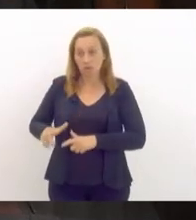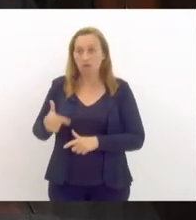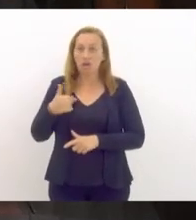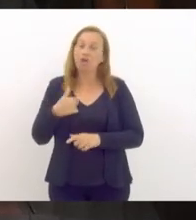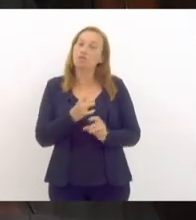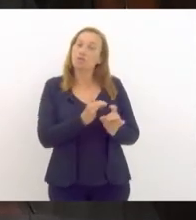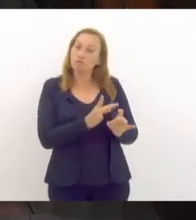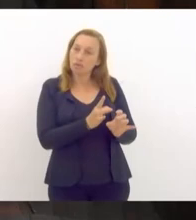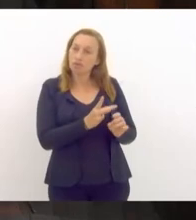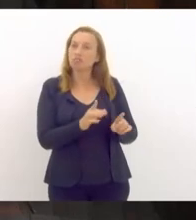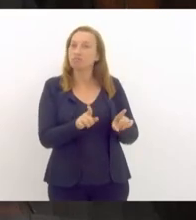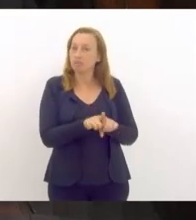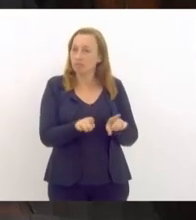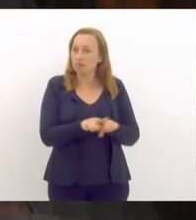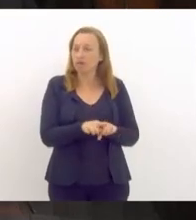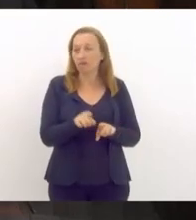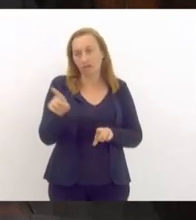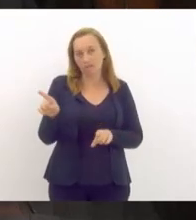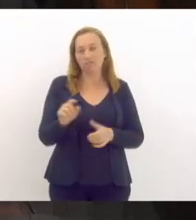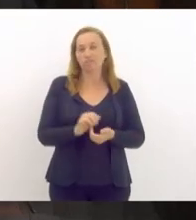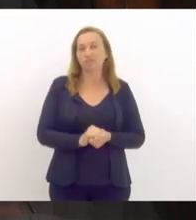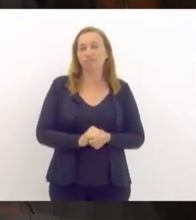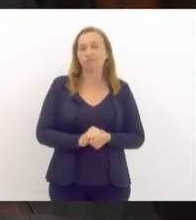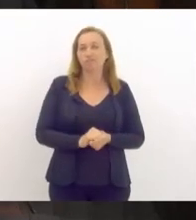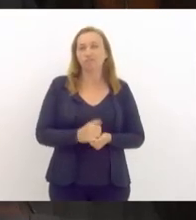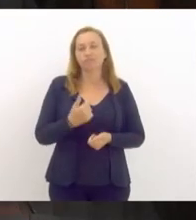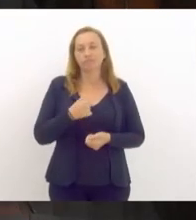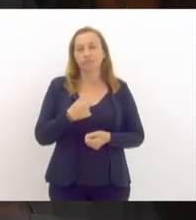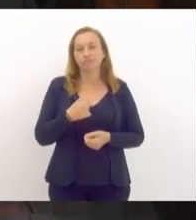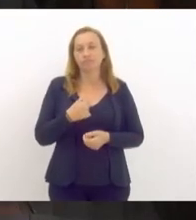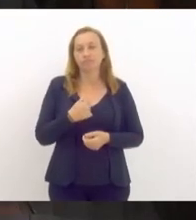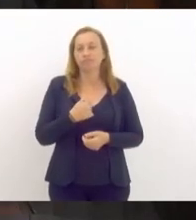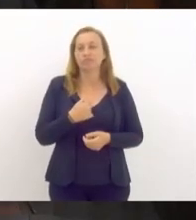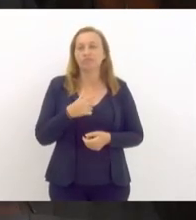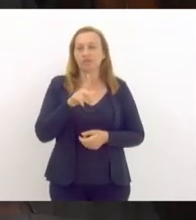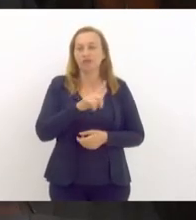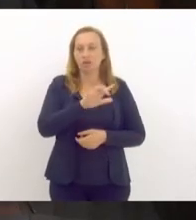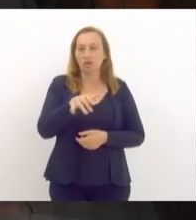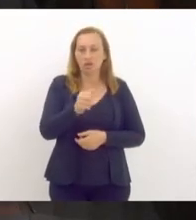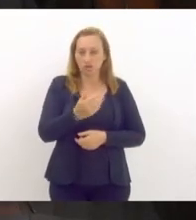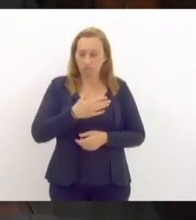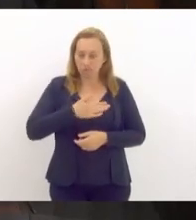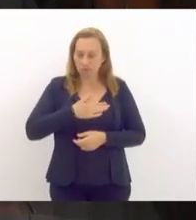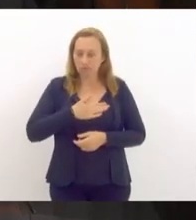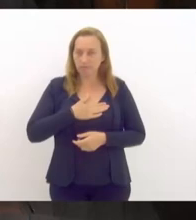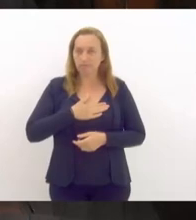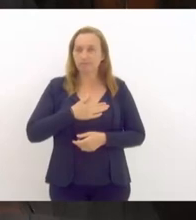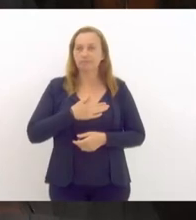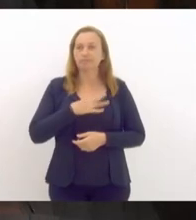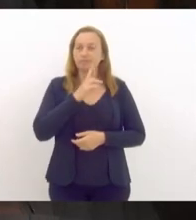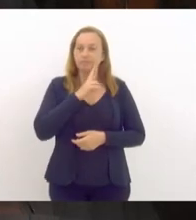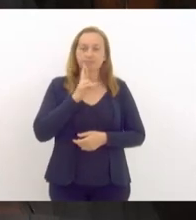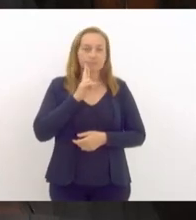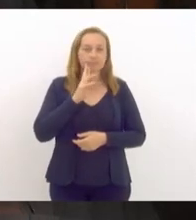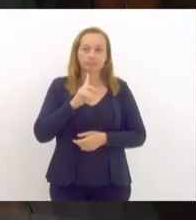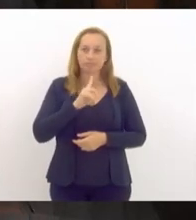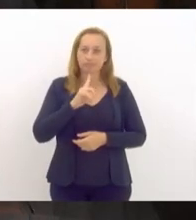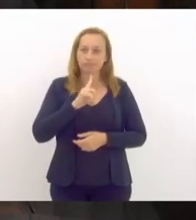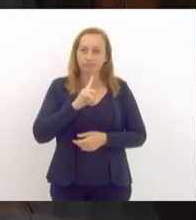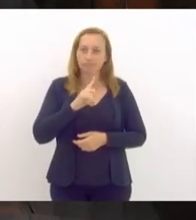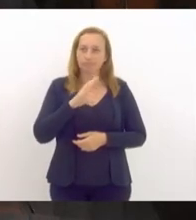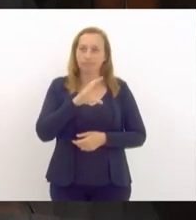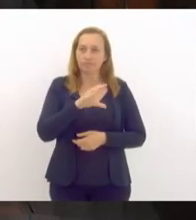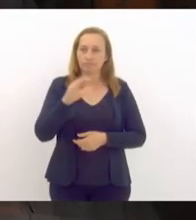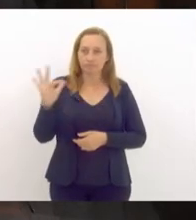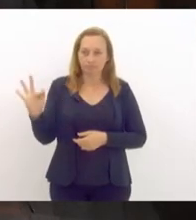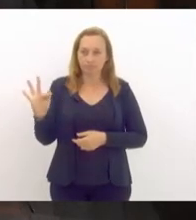sou comerciante na região dos lagos eu estava em meu estabelecimento um restaurante que eu tenho um